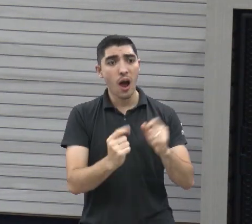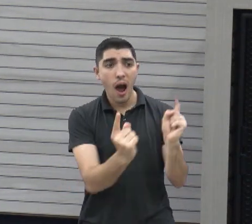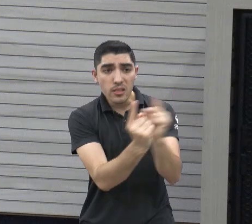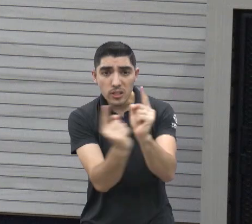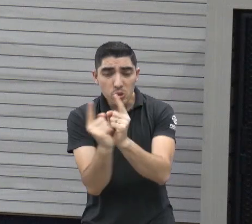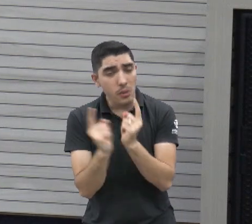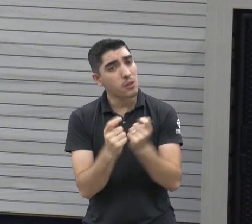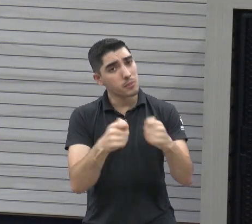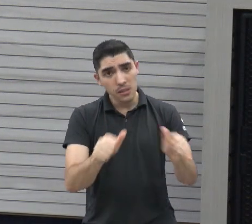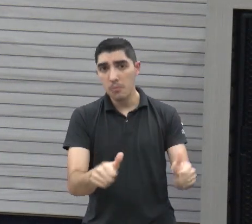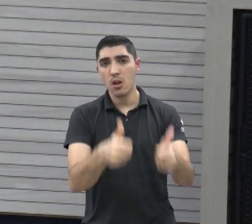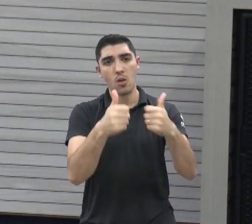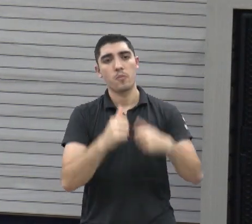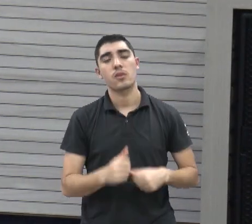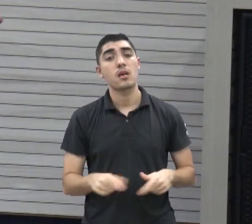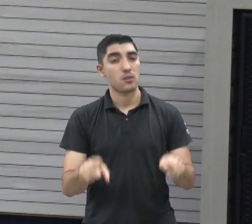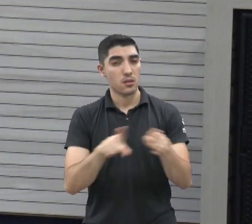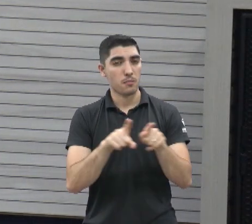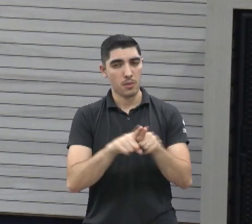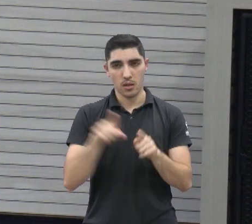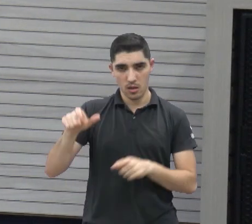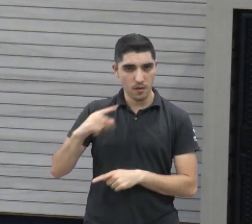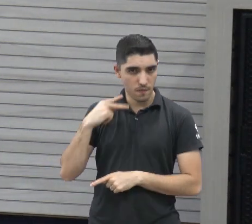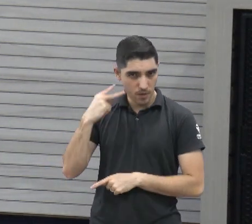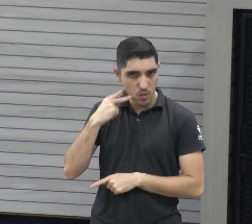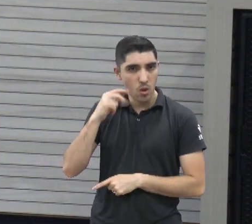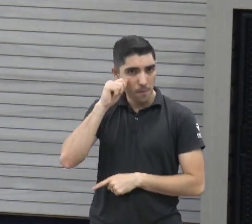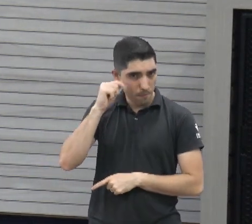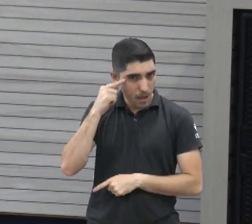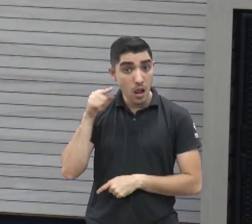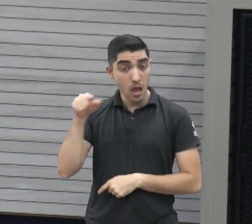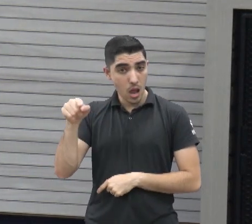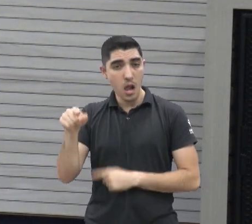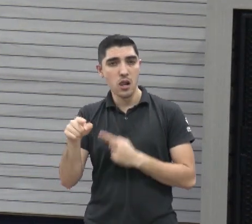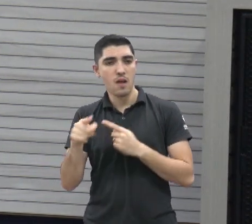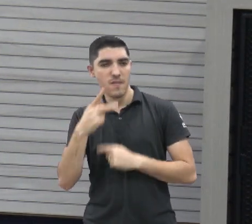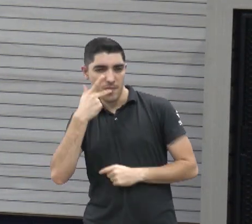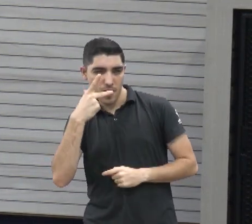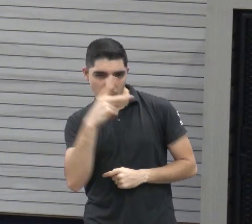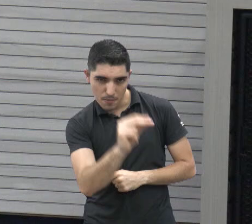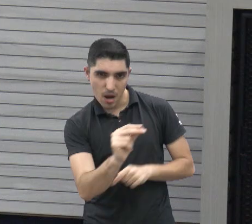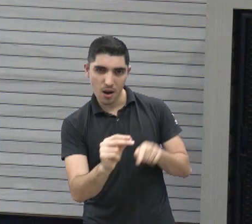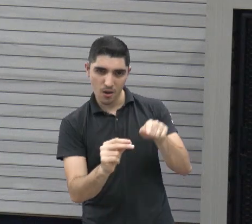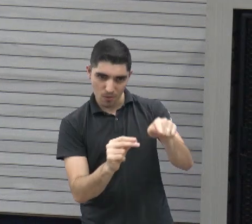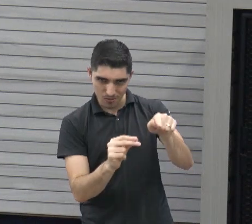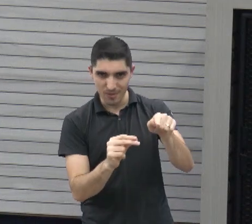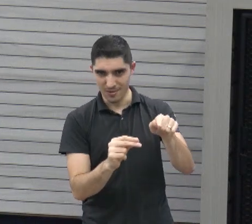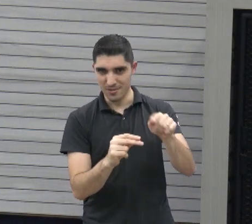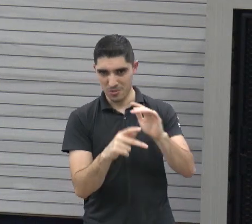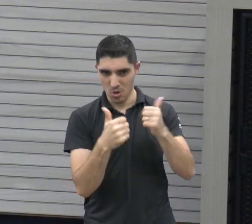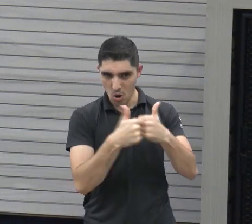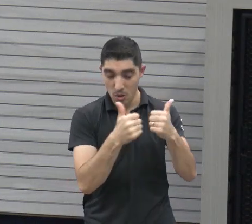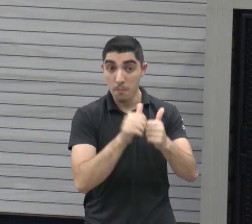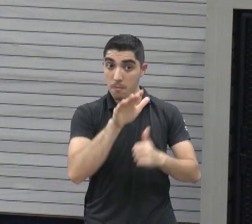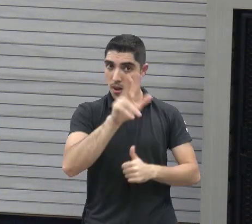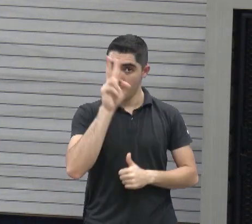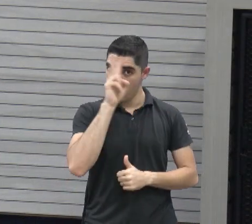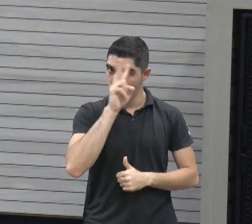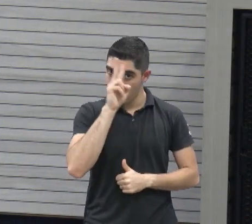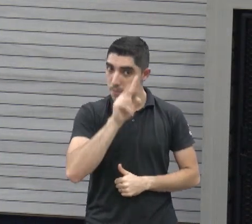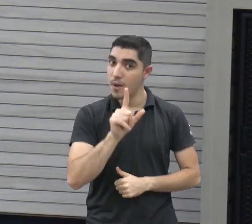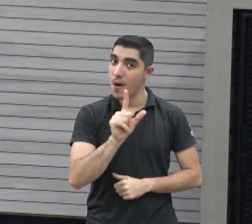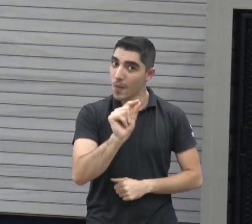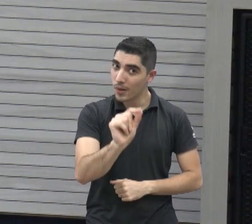a vereadora que também participou da parte, o PT faz uma crítica ao transporte público, mas vamos lembrar aqui que o PT, com o voto